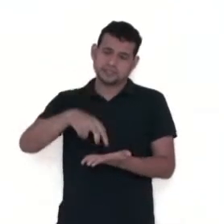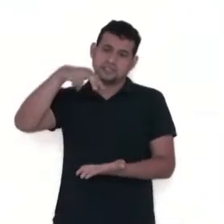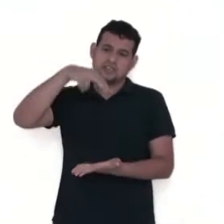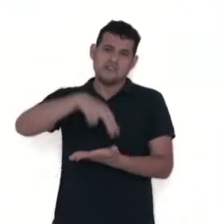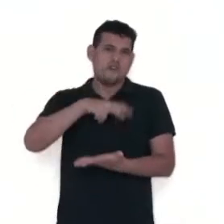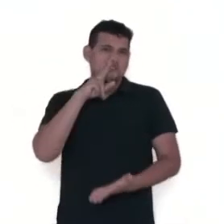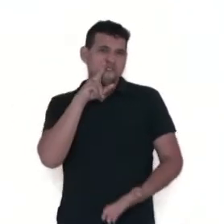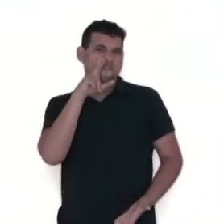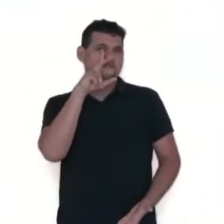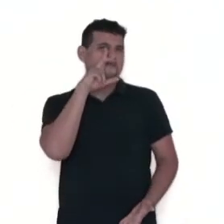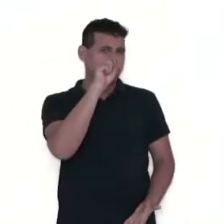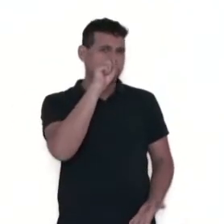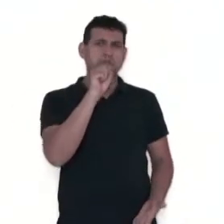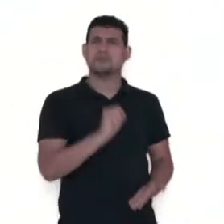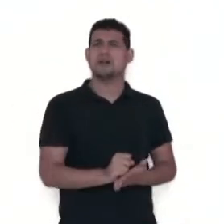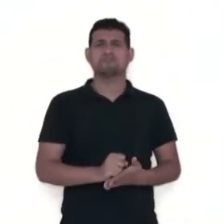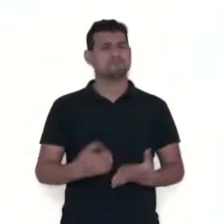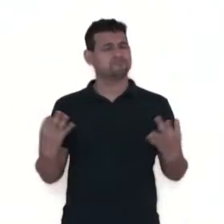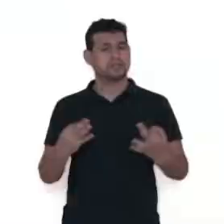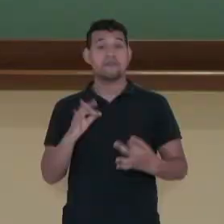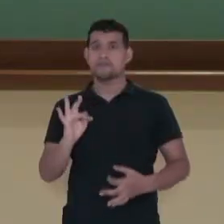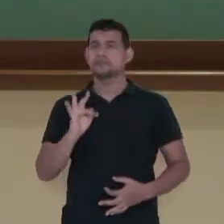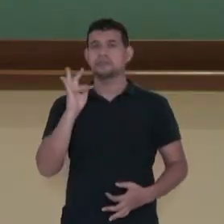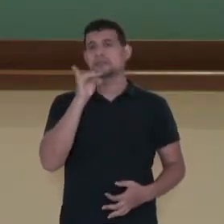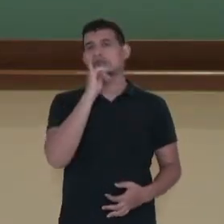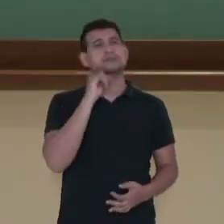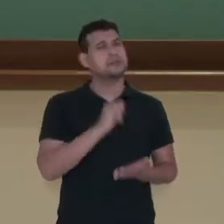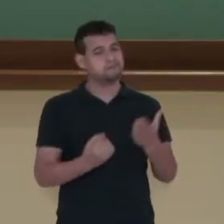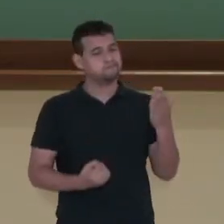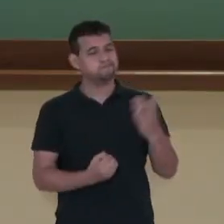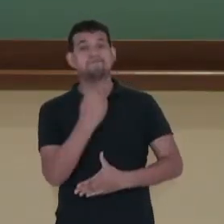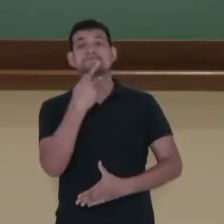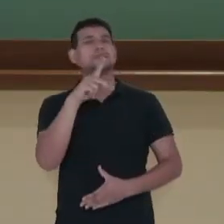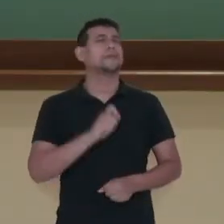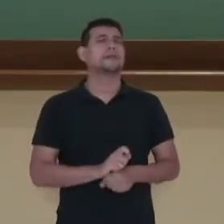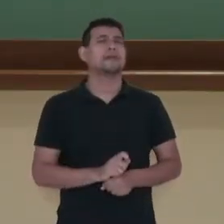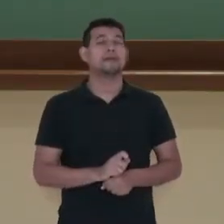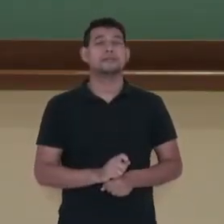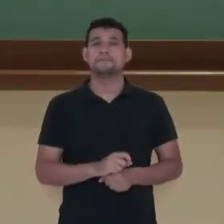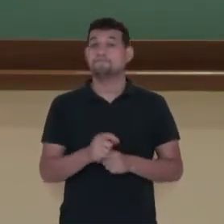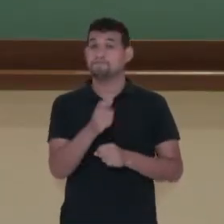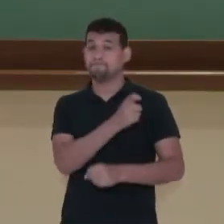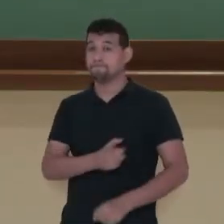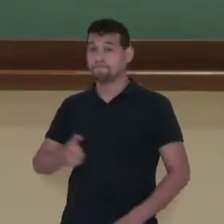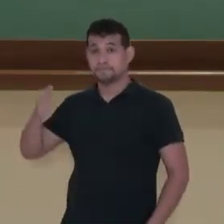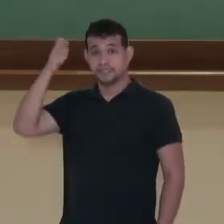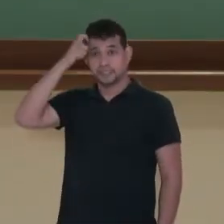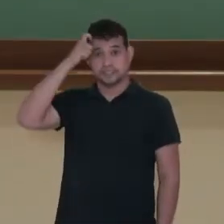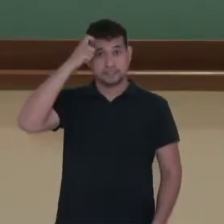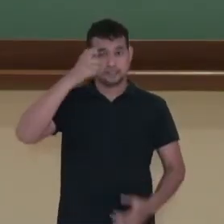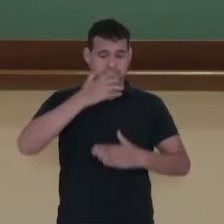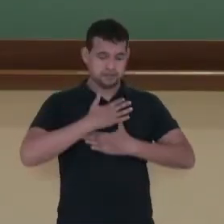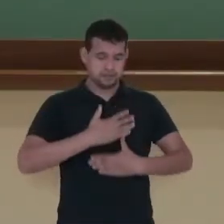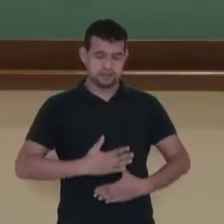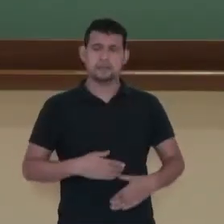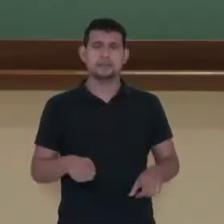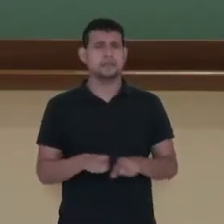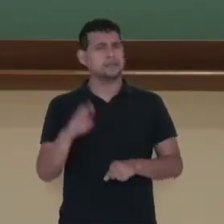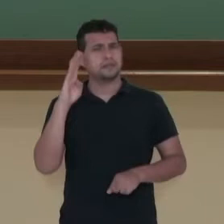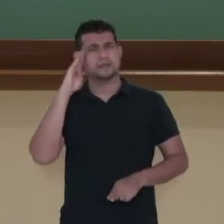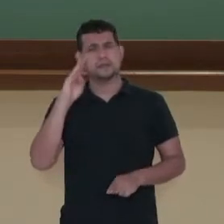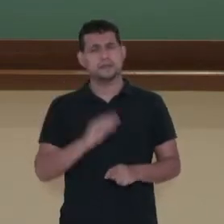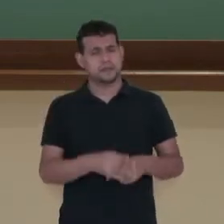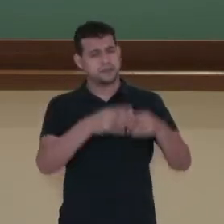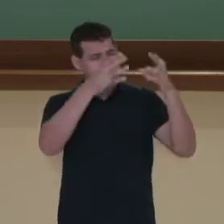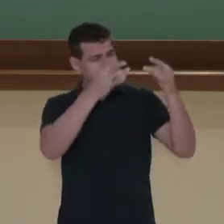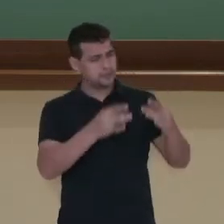ser útil. Ou seja, você desenvolvendo as suas capacidades físicas, principalmente ali